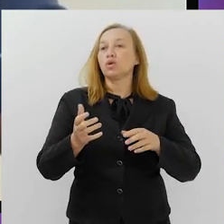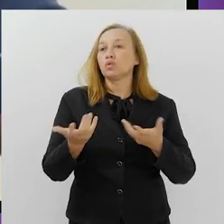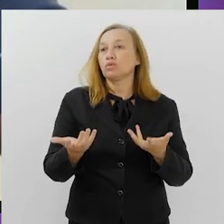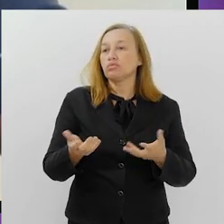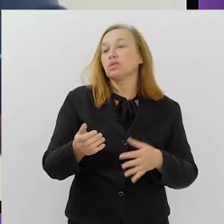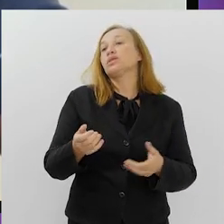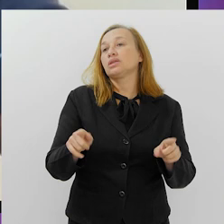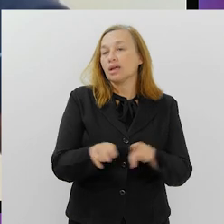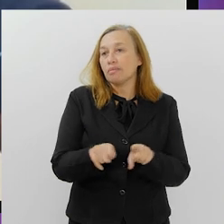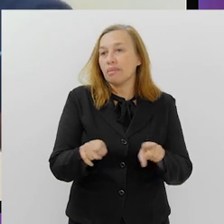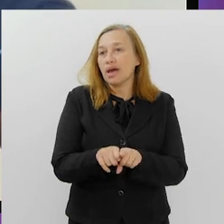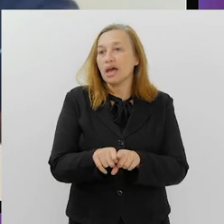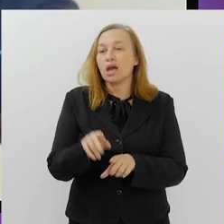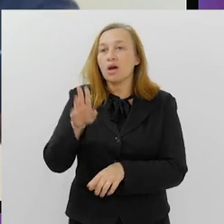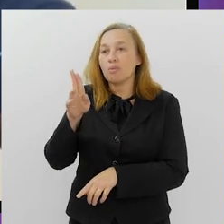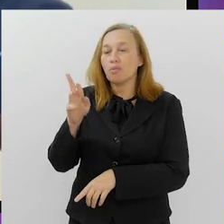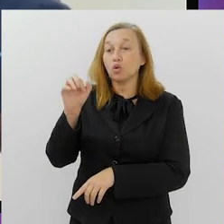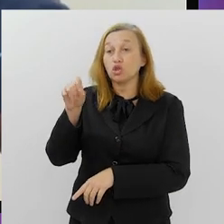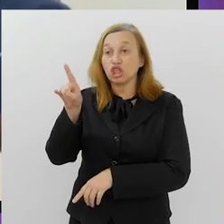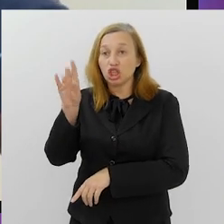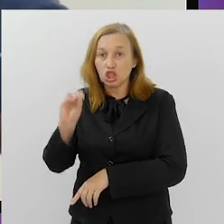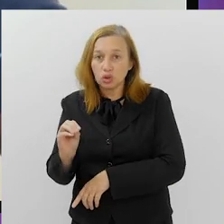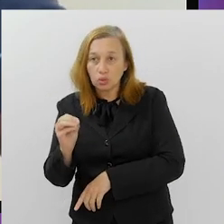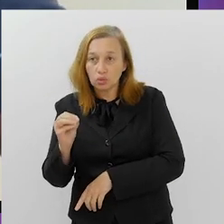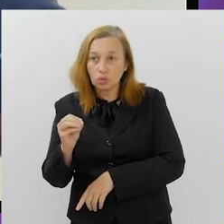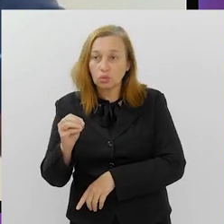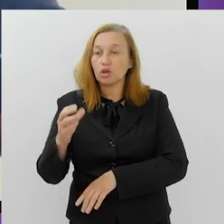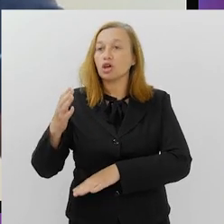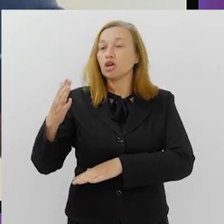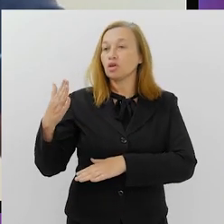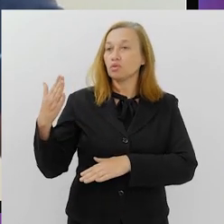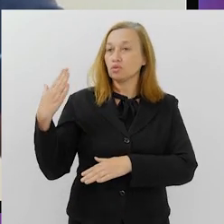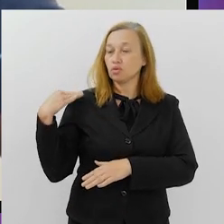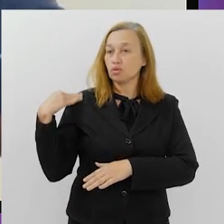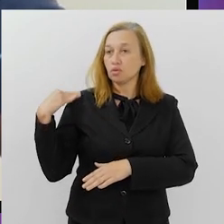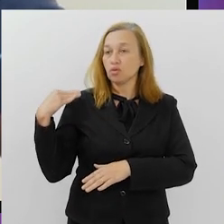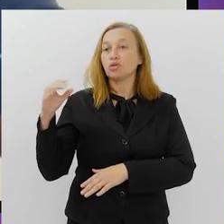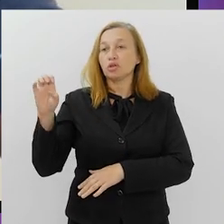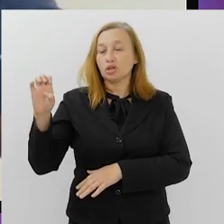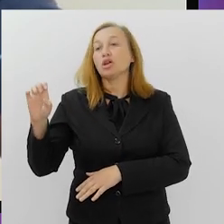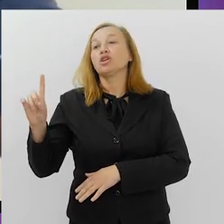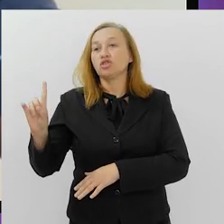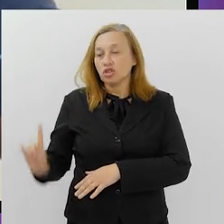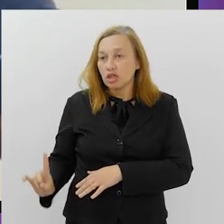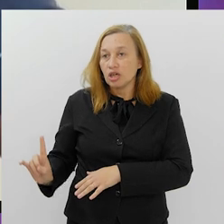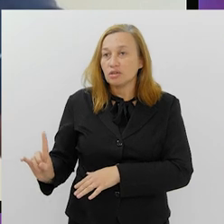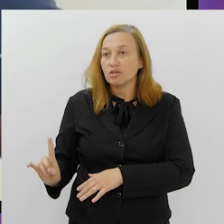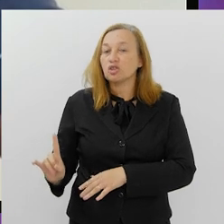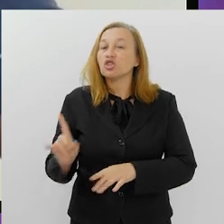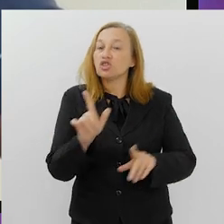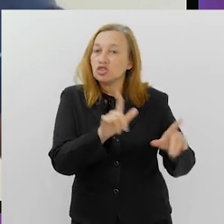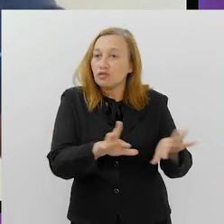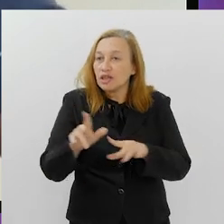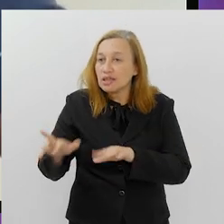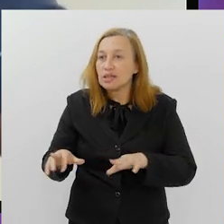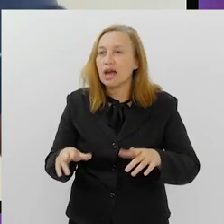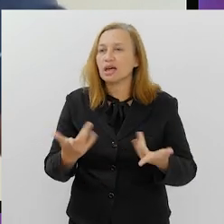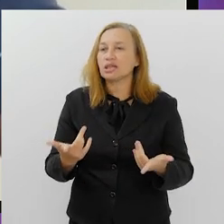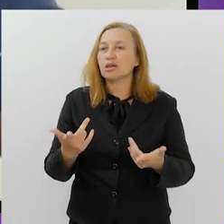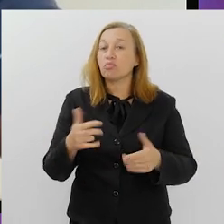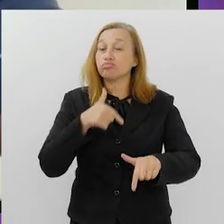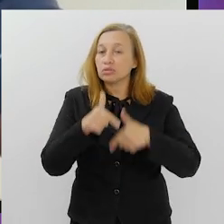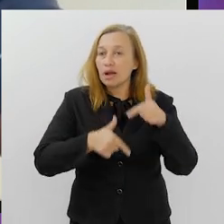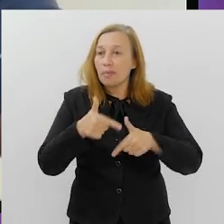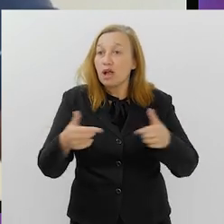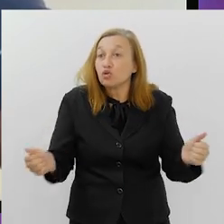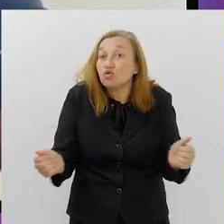que eu conheço muito, o Bruninho, do extremo, que joga pela direita, é um jogador também muito acima da média, diferenciado. Eles